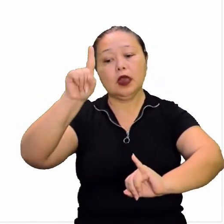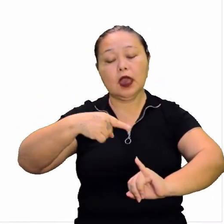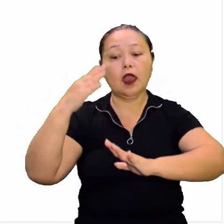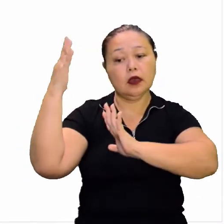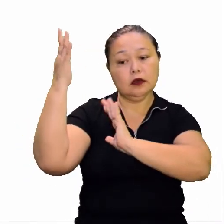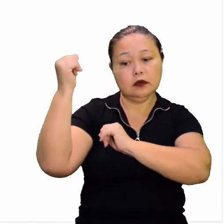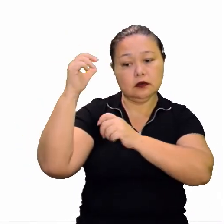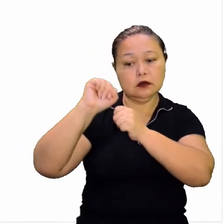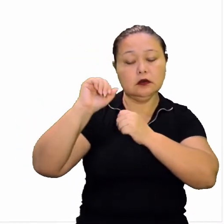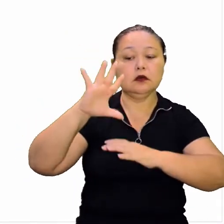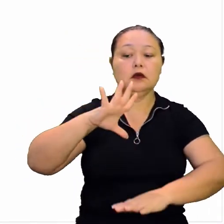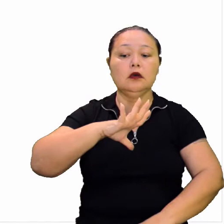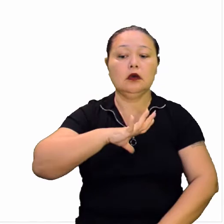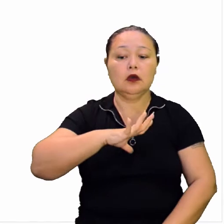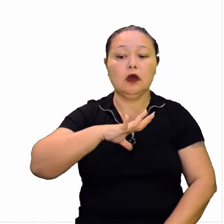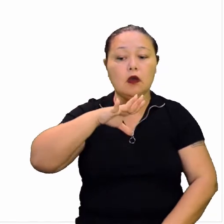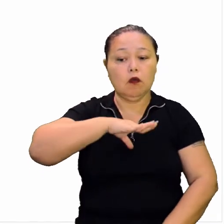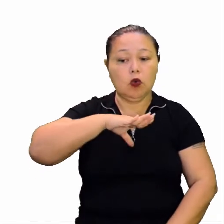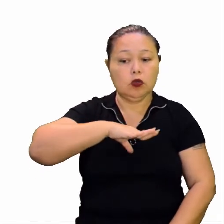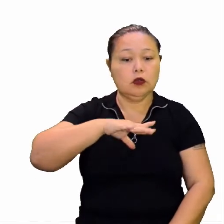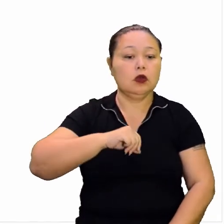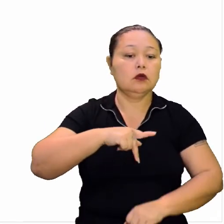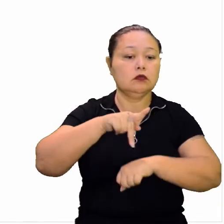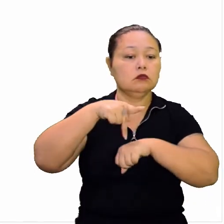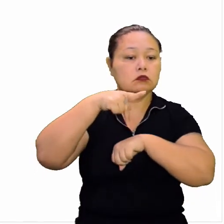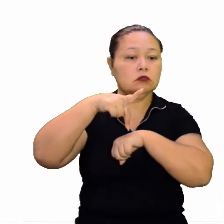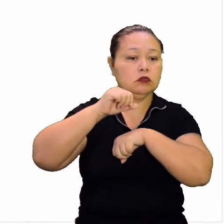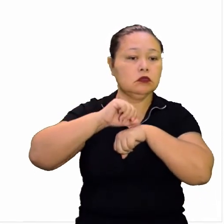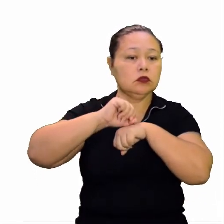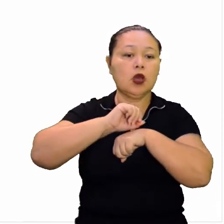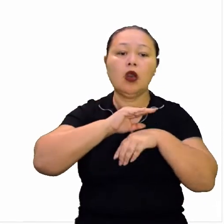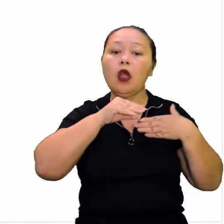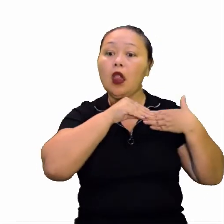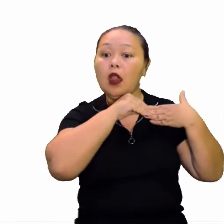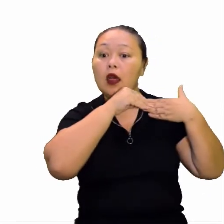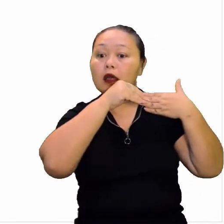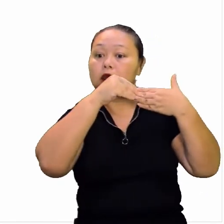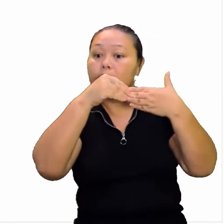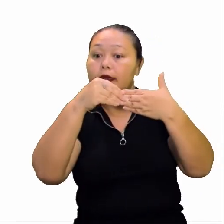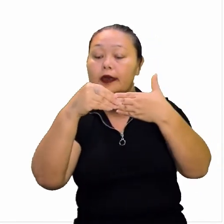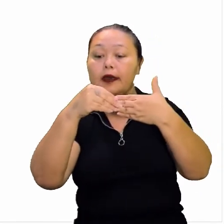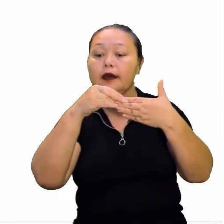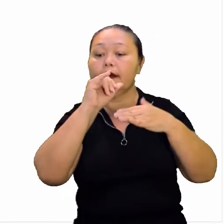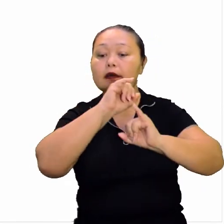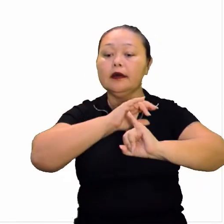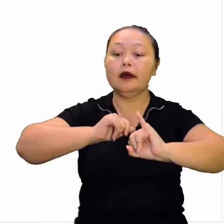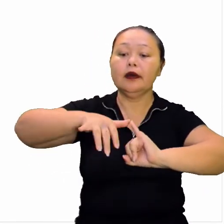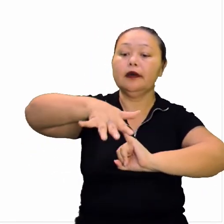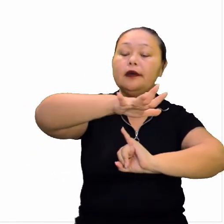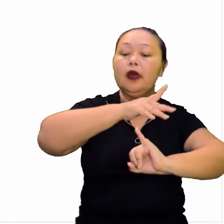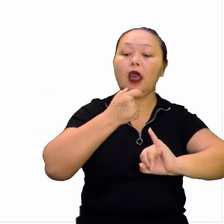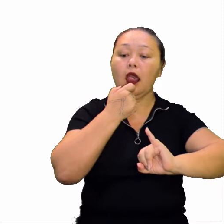Espanha, que vão fazer parte. E olha só, vão até mesmo nas Ilhas Britânicas, até na Inglaterra.